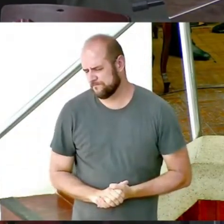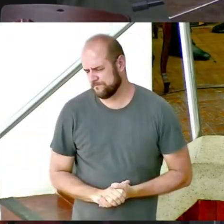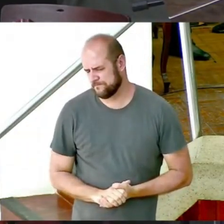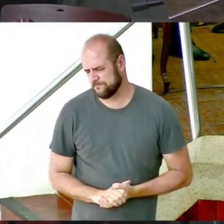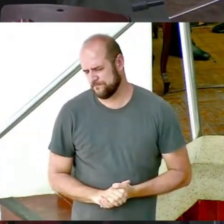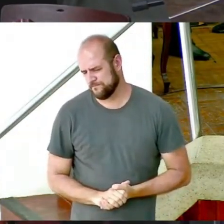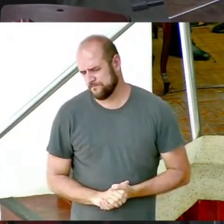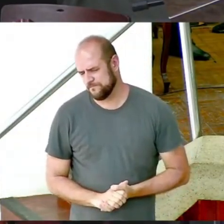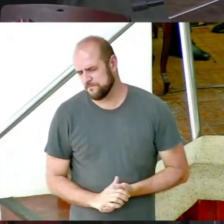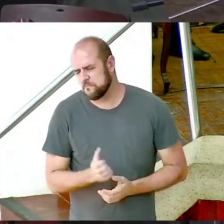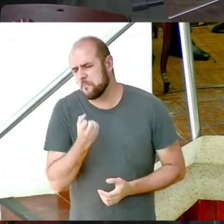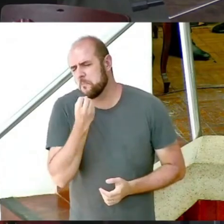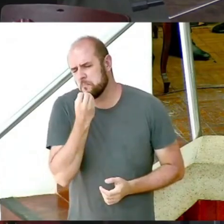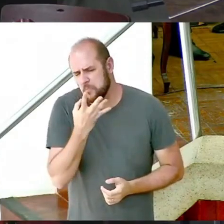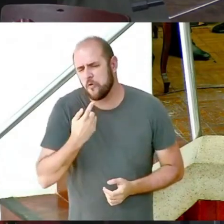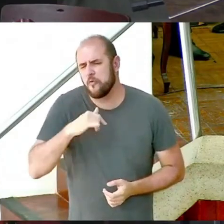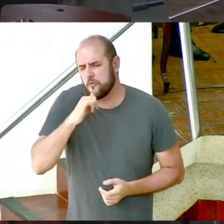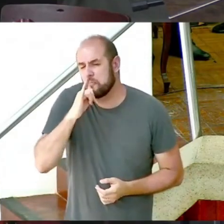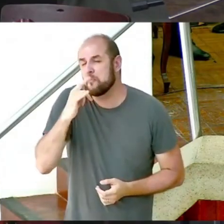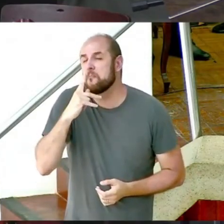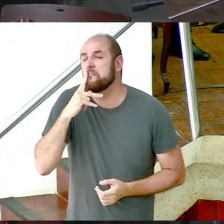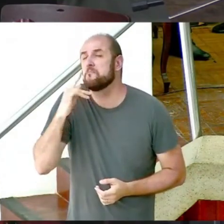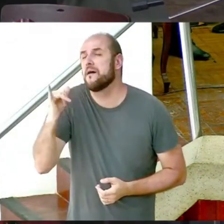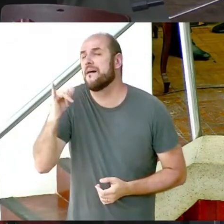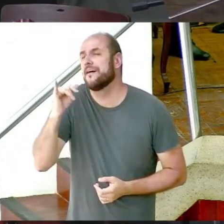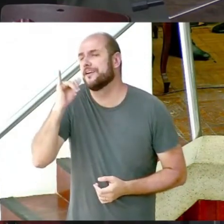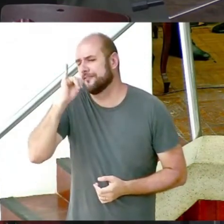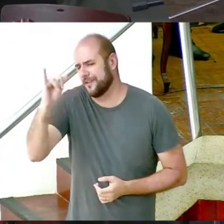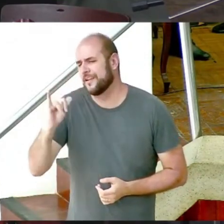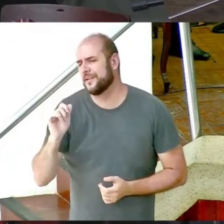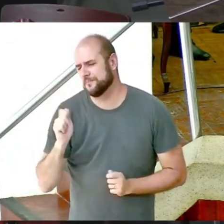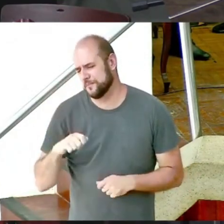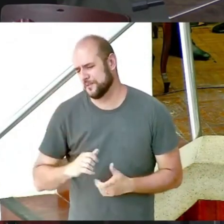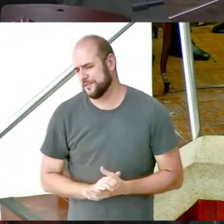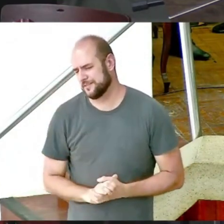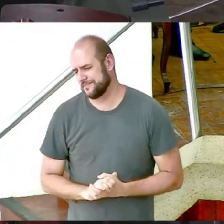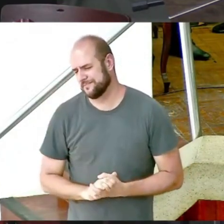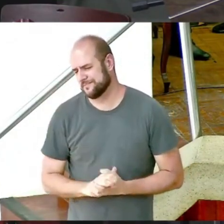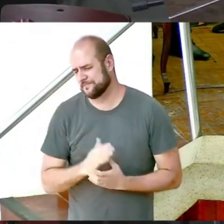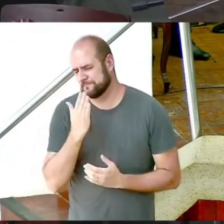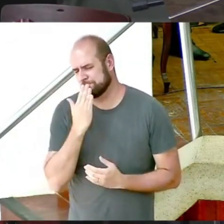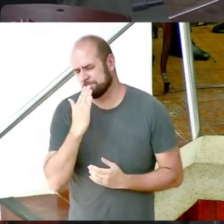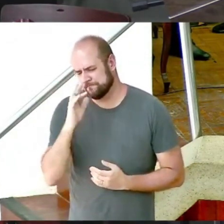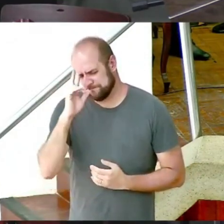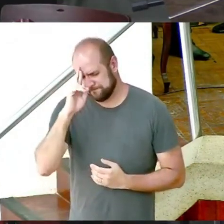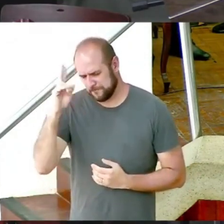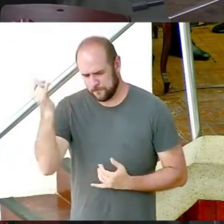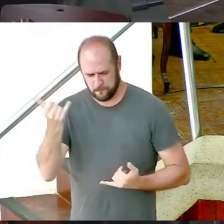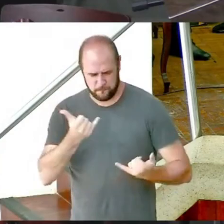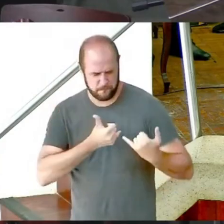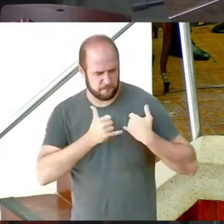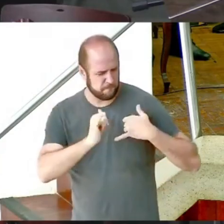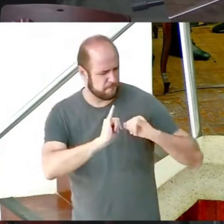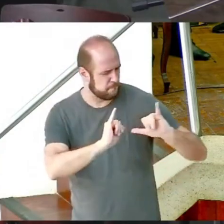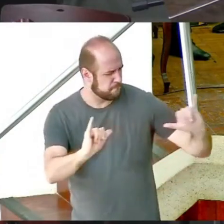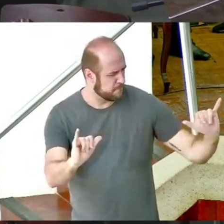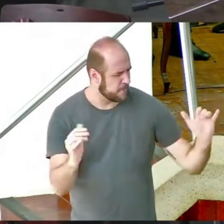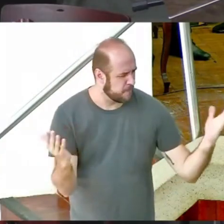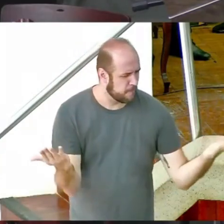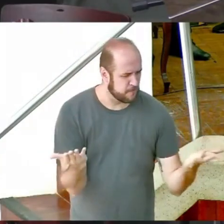Que bom que podemos te chamar de Pai. Te pedimos que o Senhor Deus fale aos nossos corações nessa